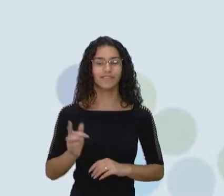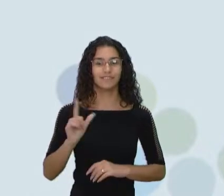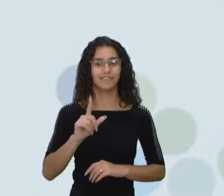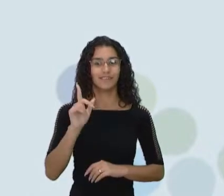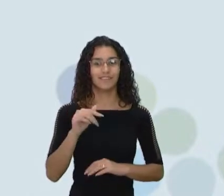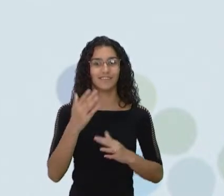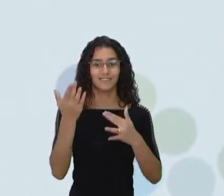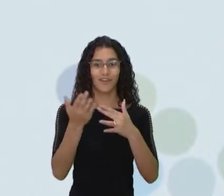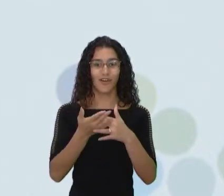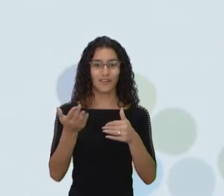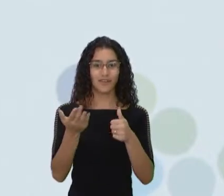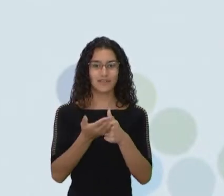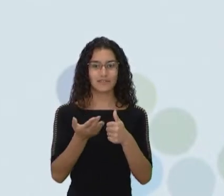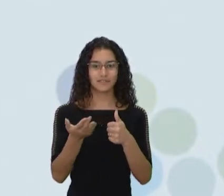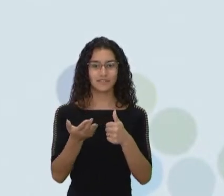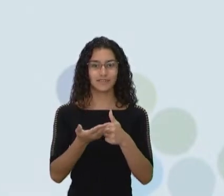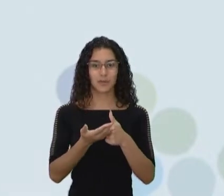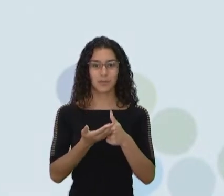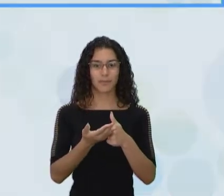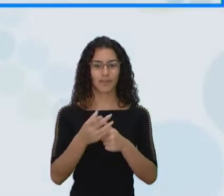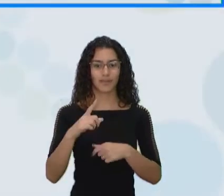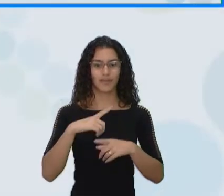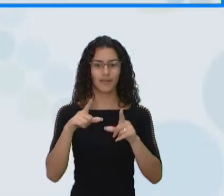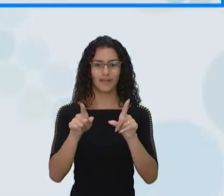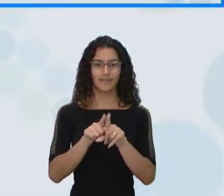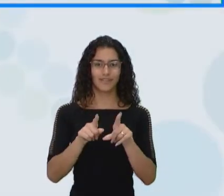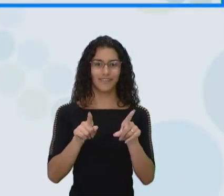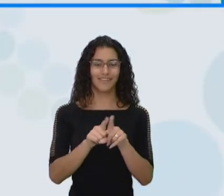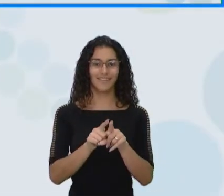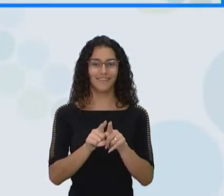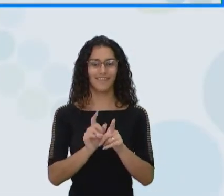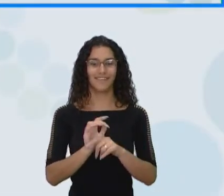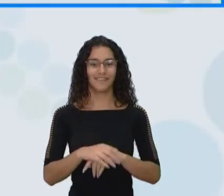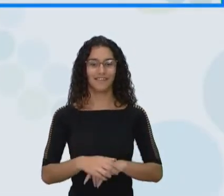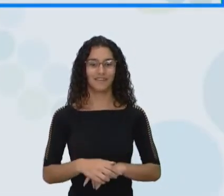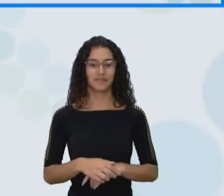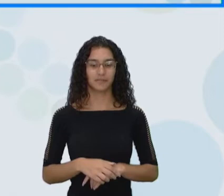é uma média, bem média mesmo, é uma